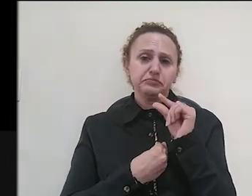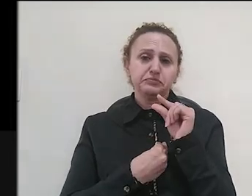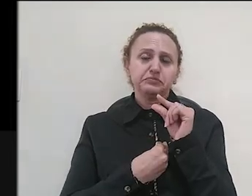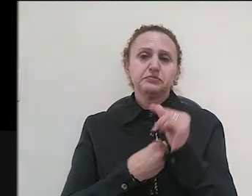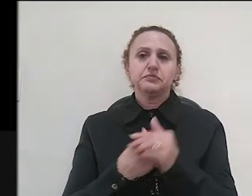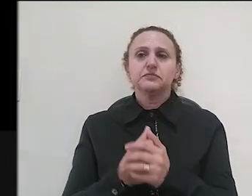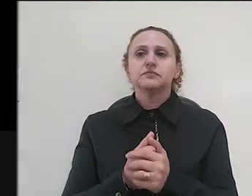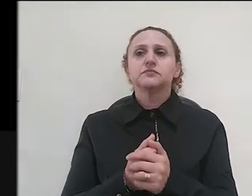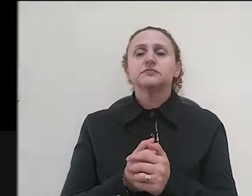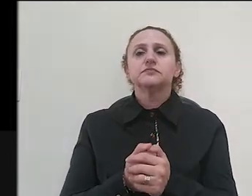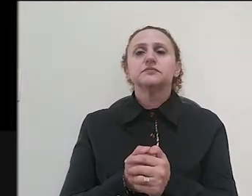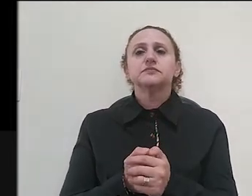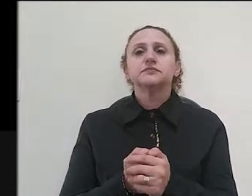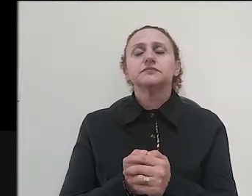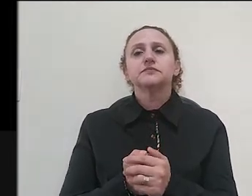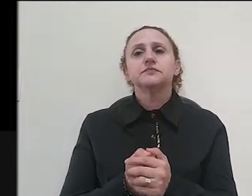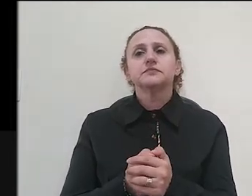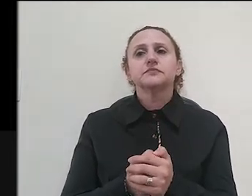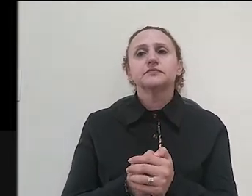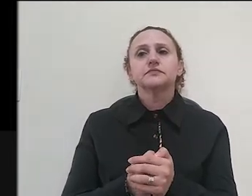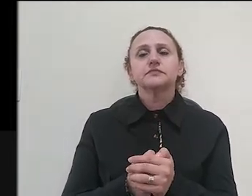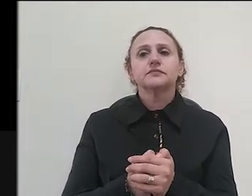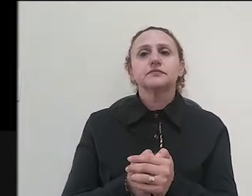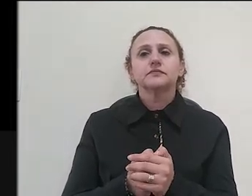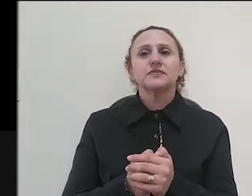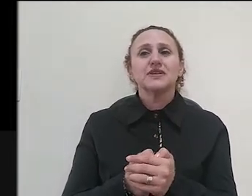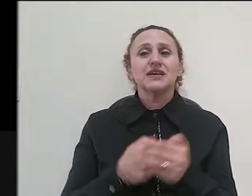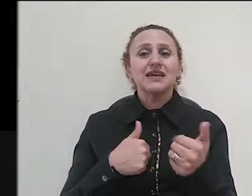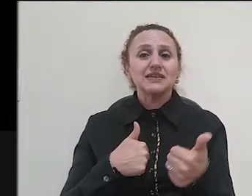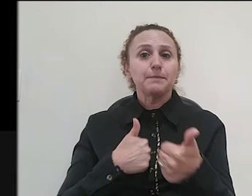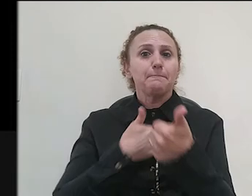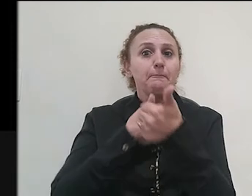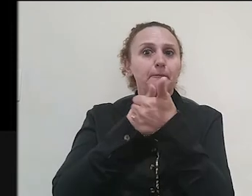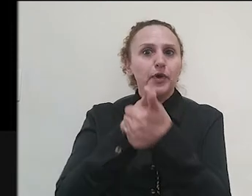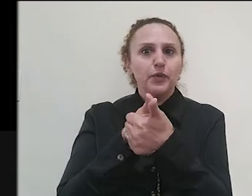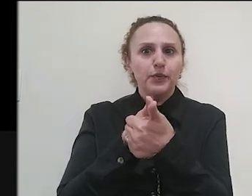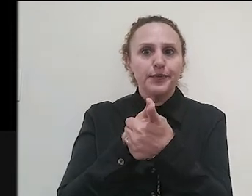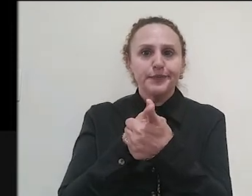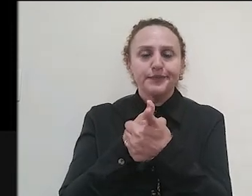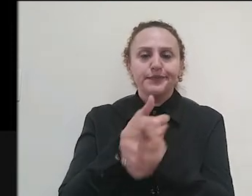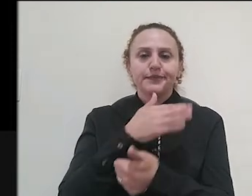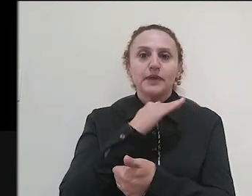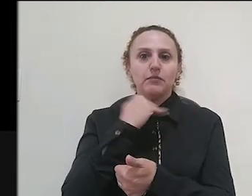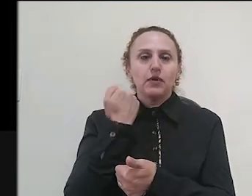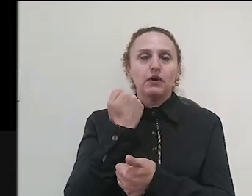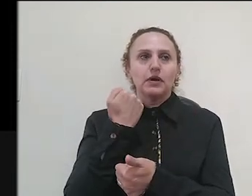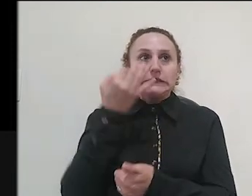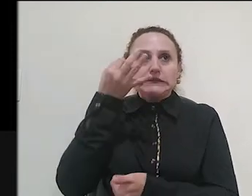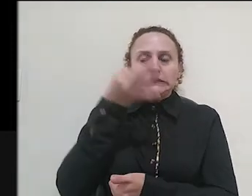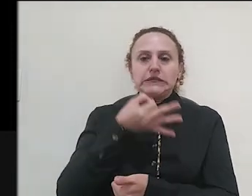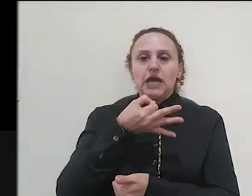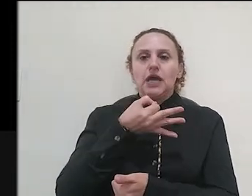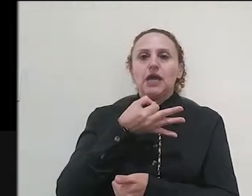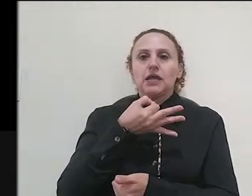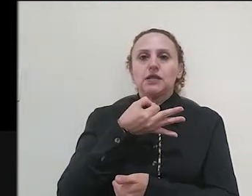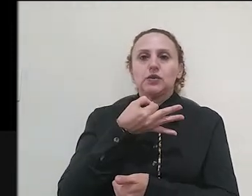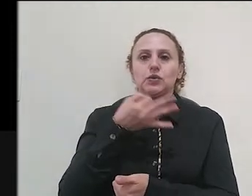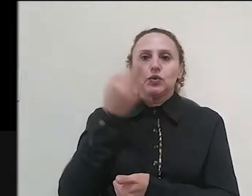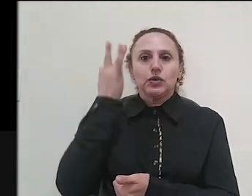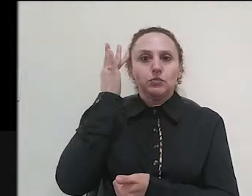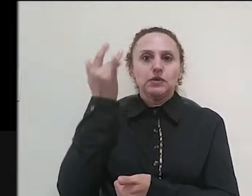E dessa vida curta, dessa proximidade da morte, dessa certeza de que se vai morrer, né? Esse é um tema muito